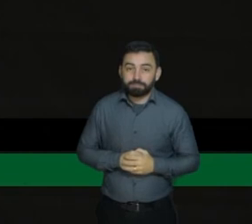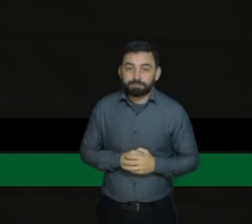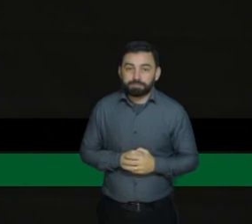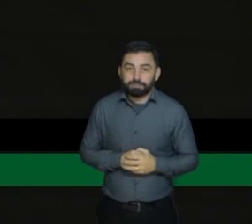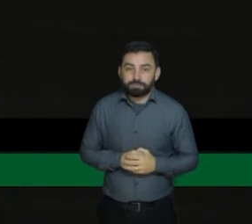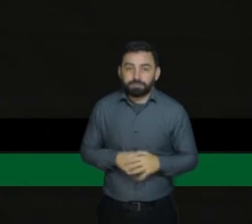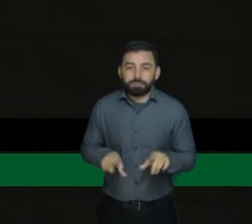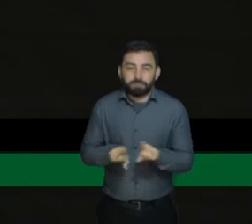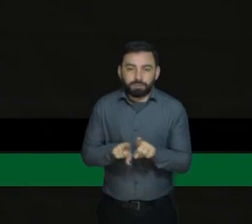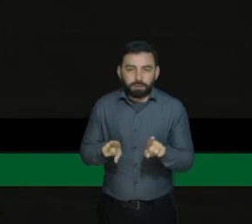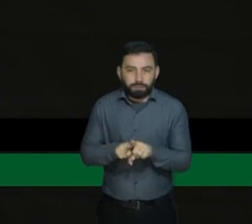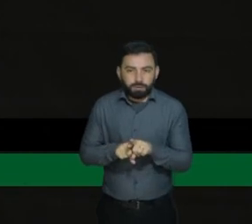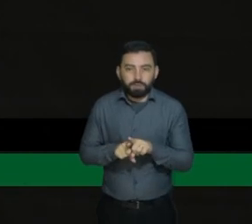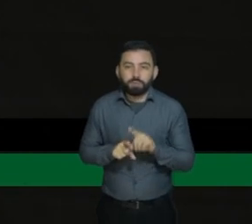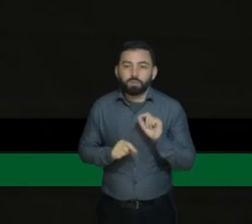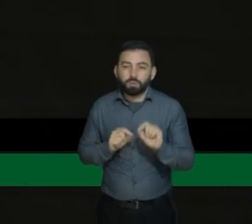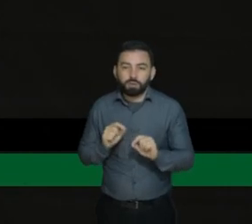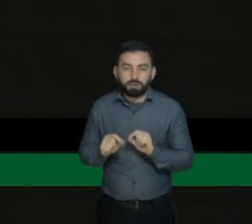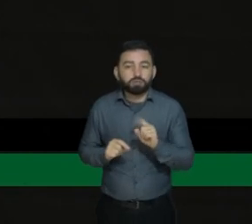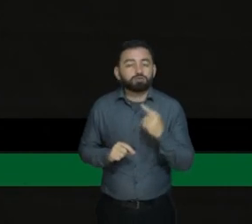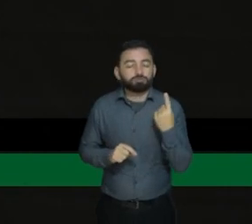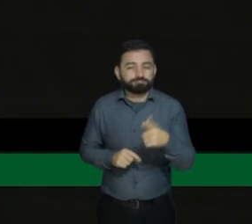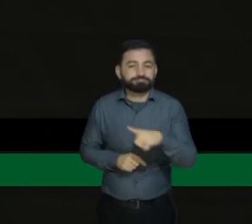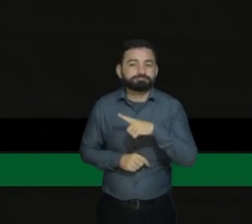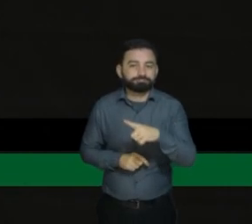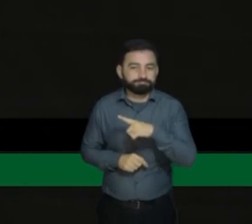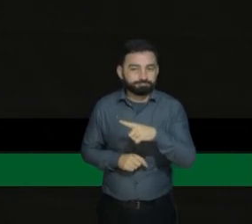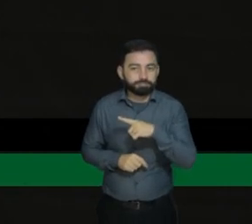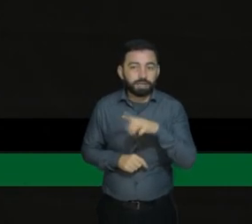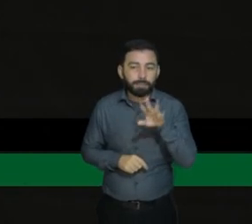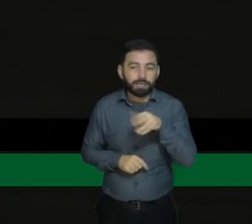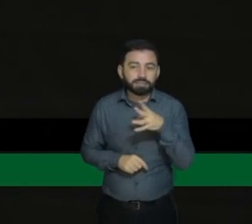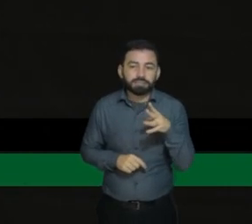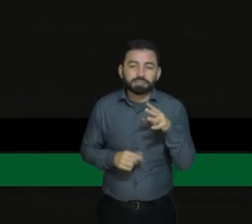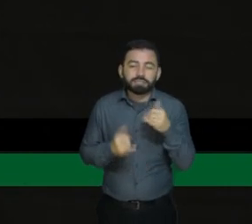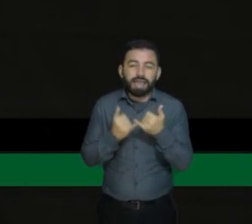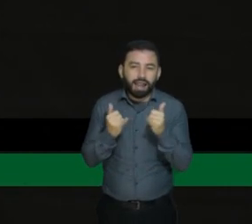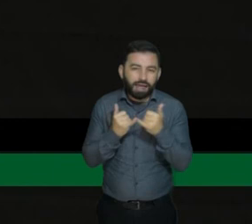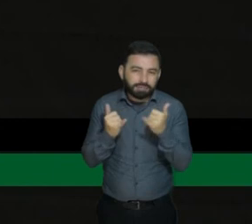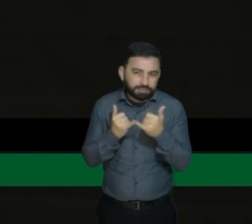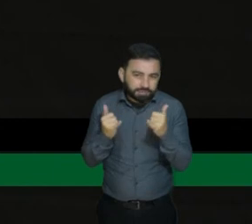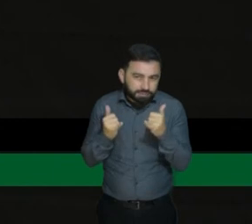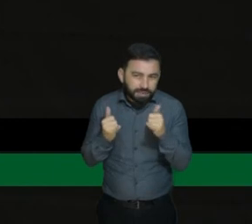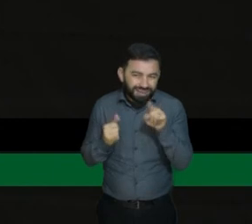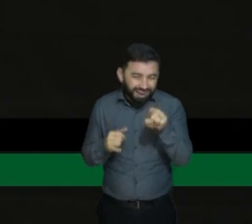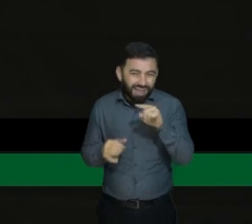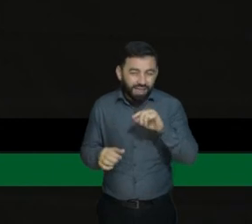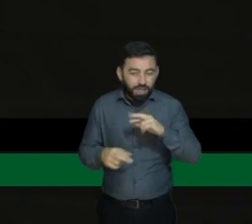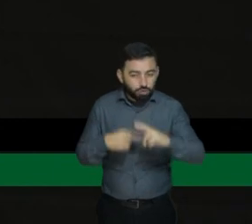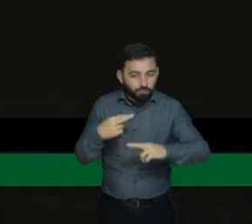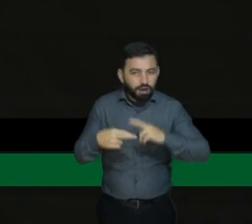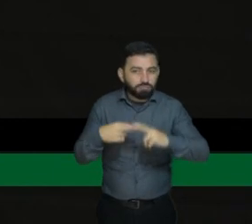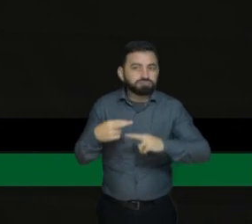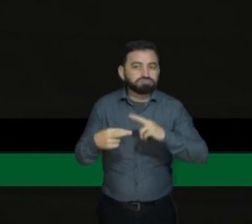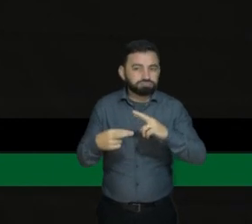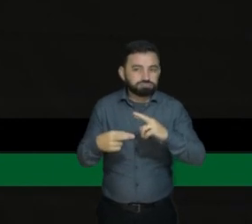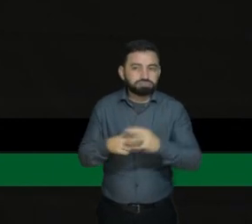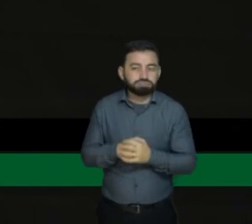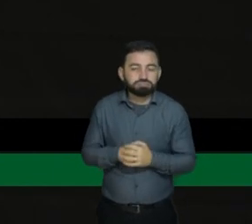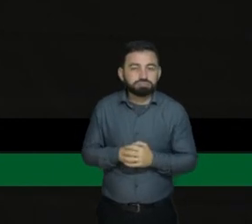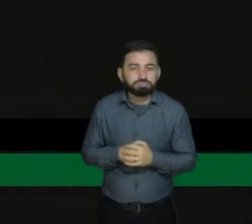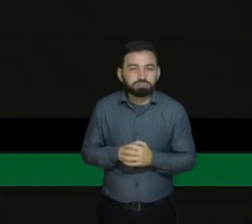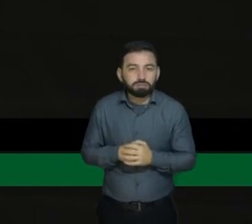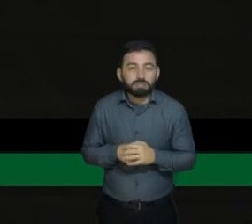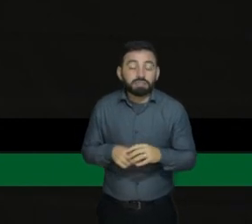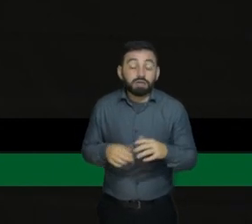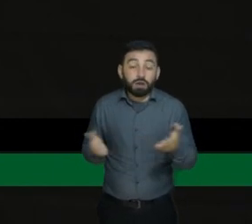E também pelo fato de nós termos uma matriz elétrica extremamente renovável. Então, o Brasil, no ano passado,